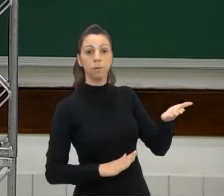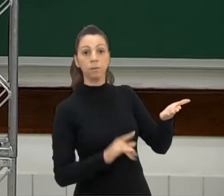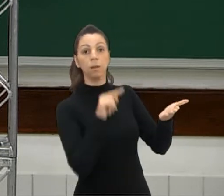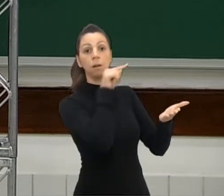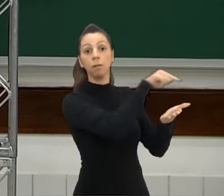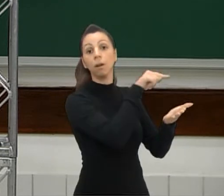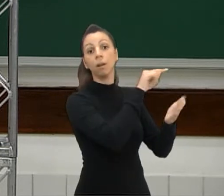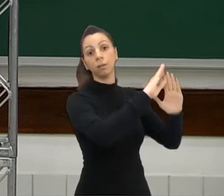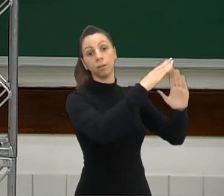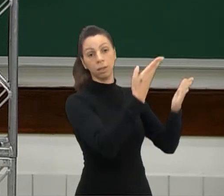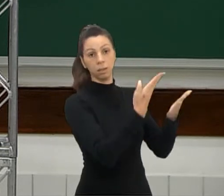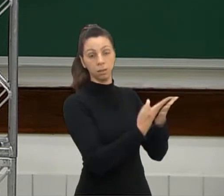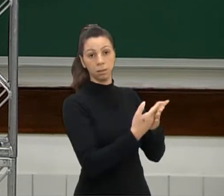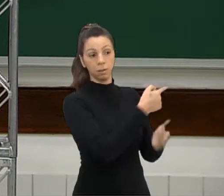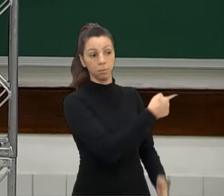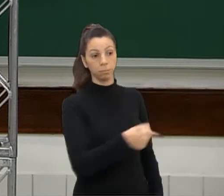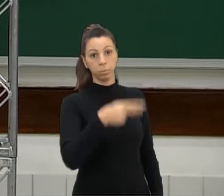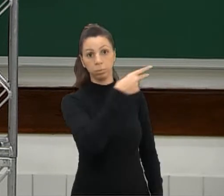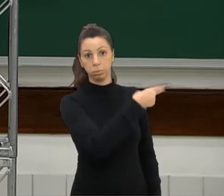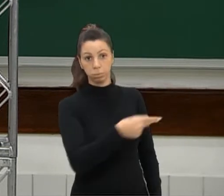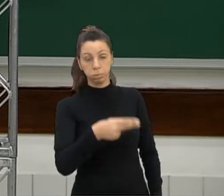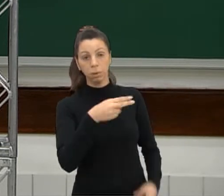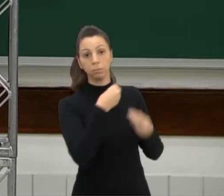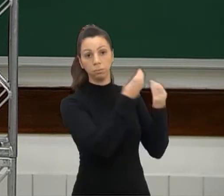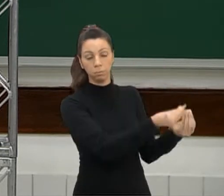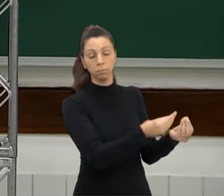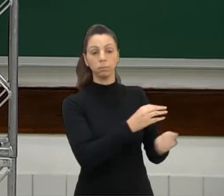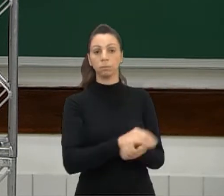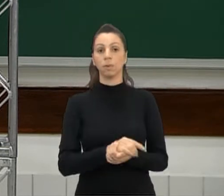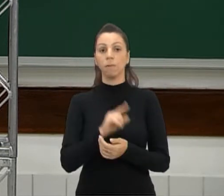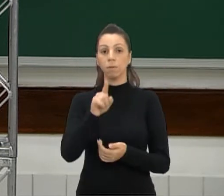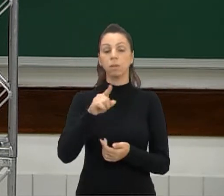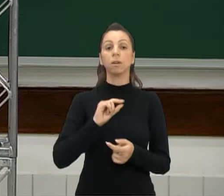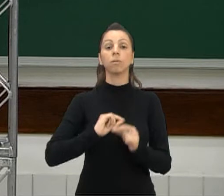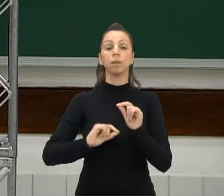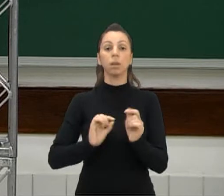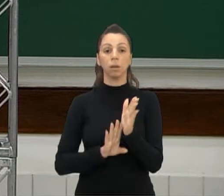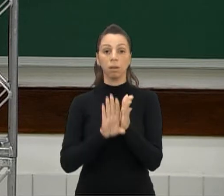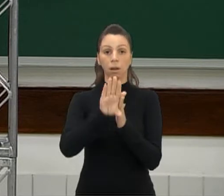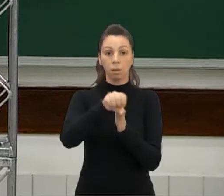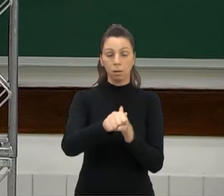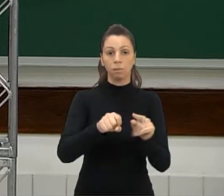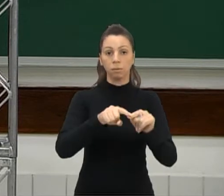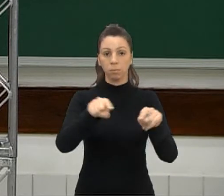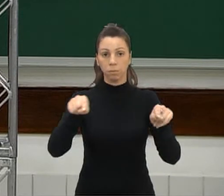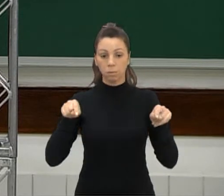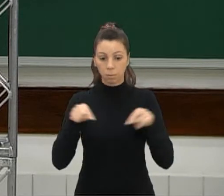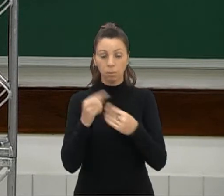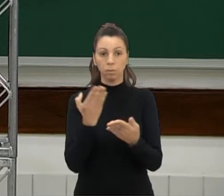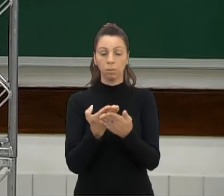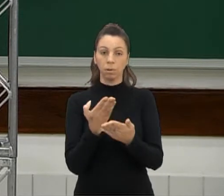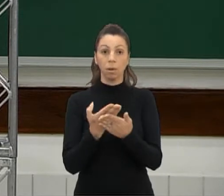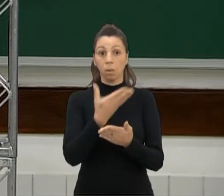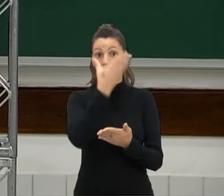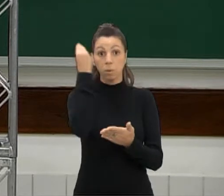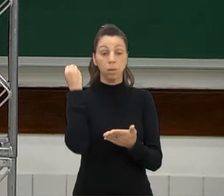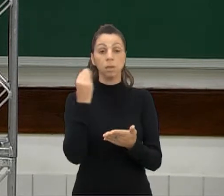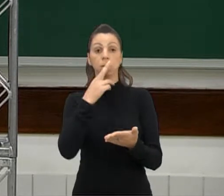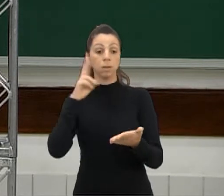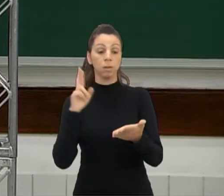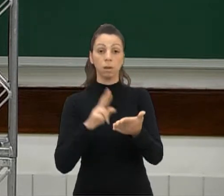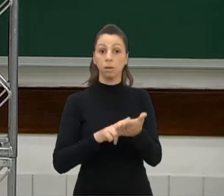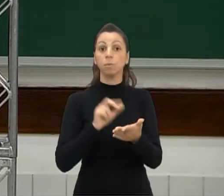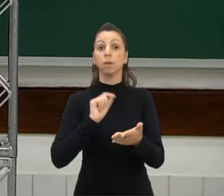realizadas lá na escola a cada 15 dias. E quem está acompanhando pelo Classroom também, não esqueçam de responder a